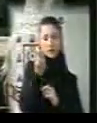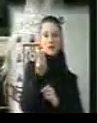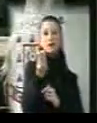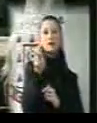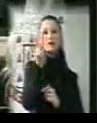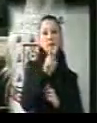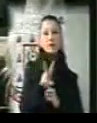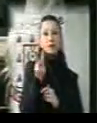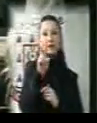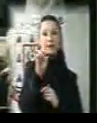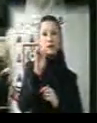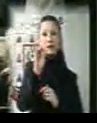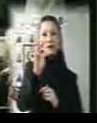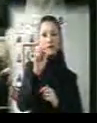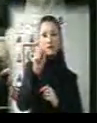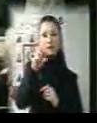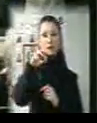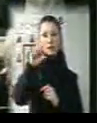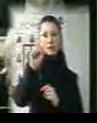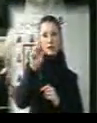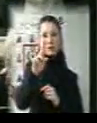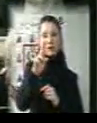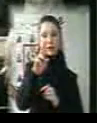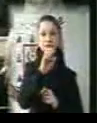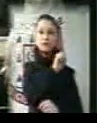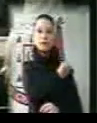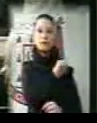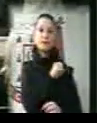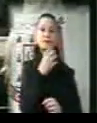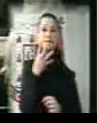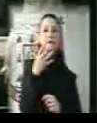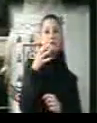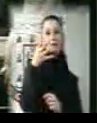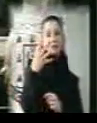PL 036/15, de autoria do vereador Itamar da Silva. Indicação número